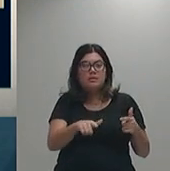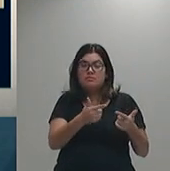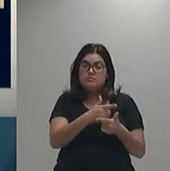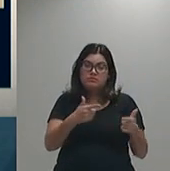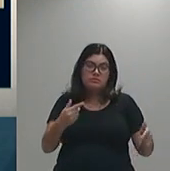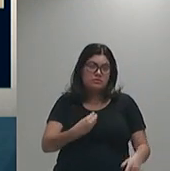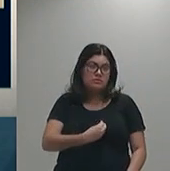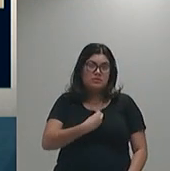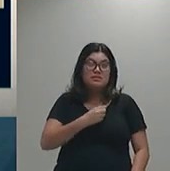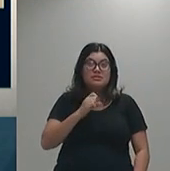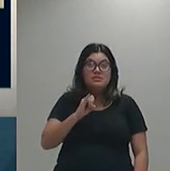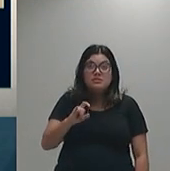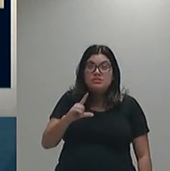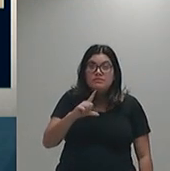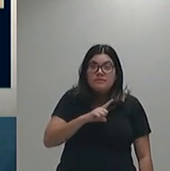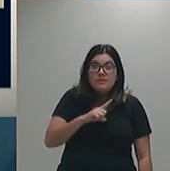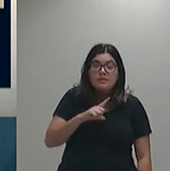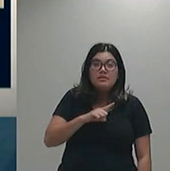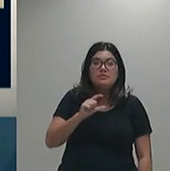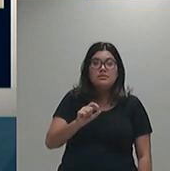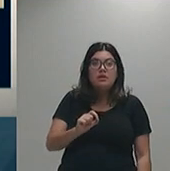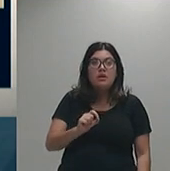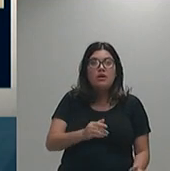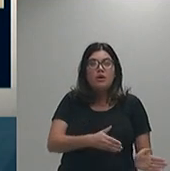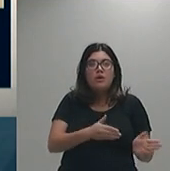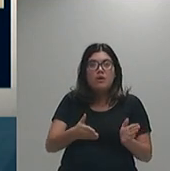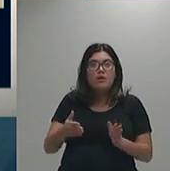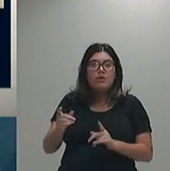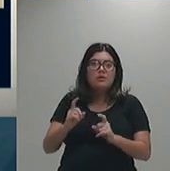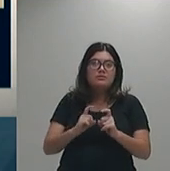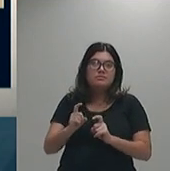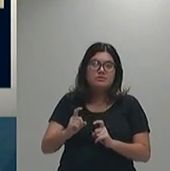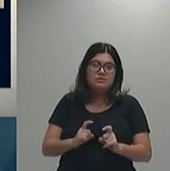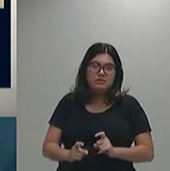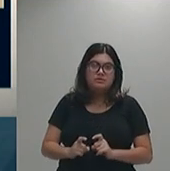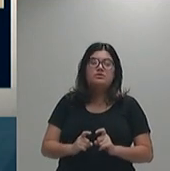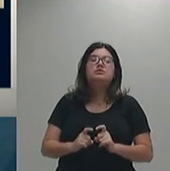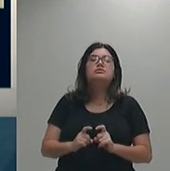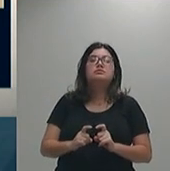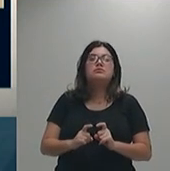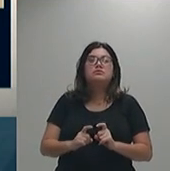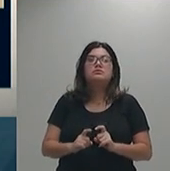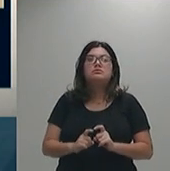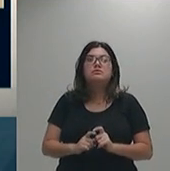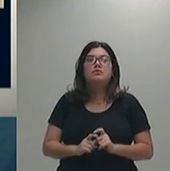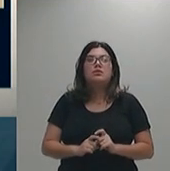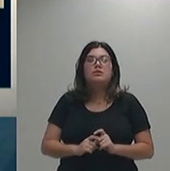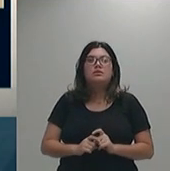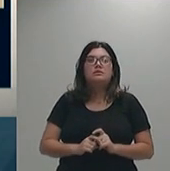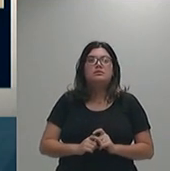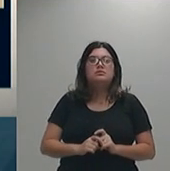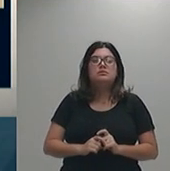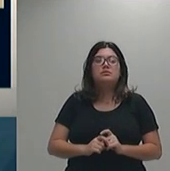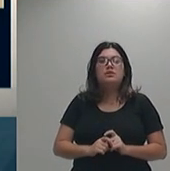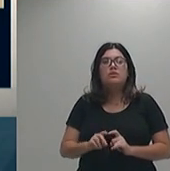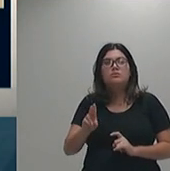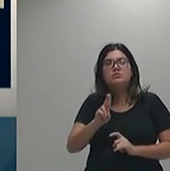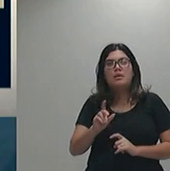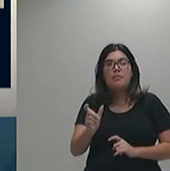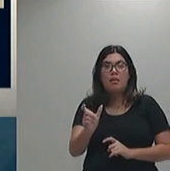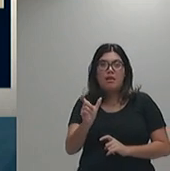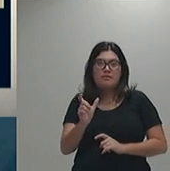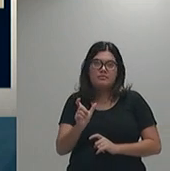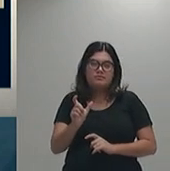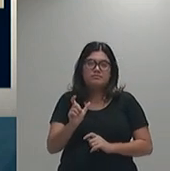o coordenador administrativo como foi usada perdão a terminologia aqui